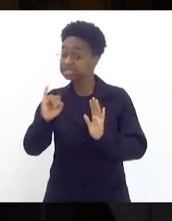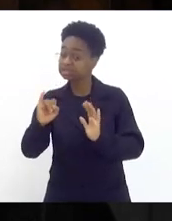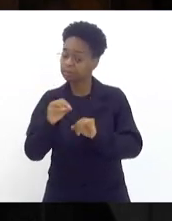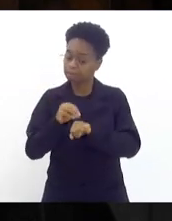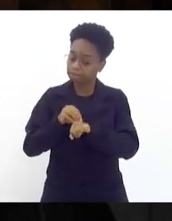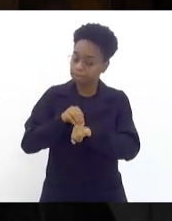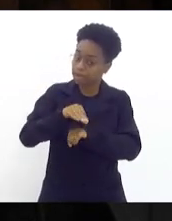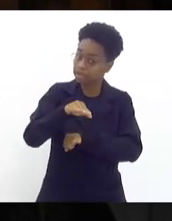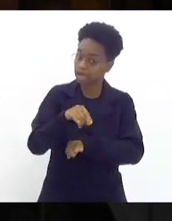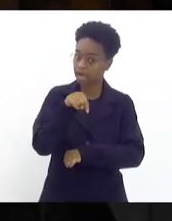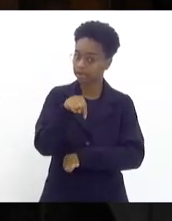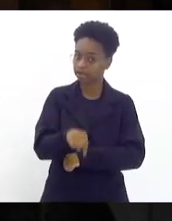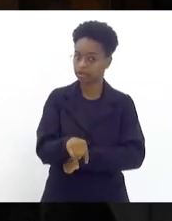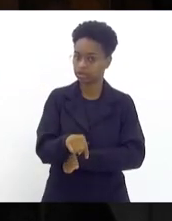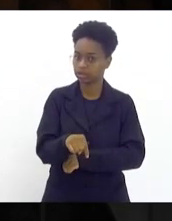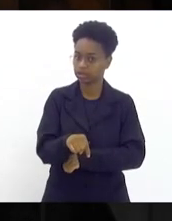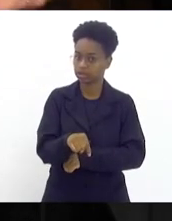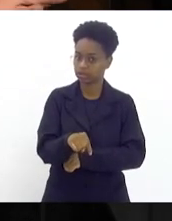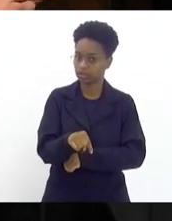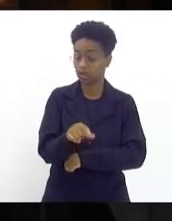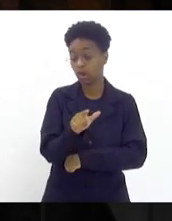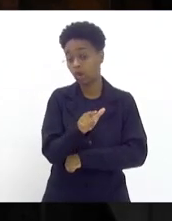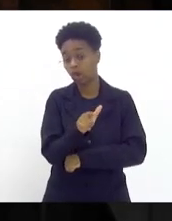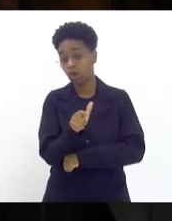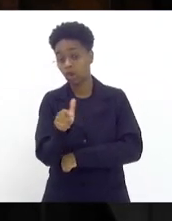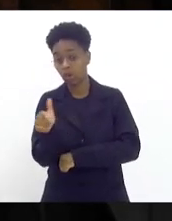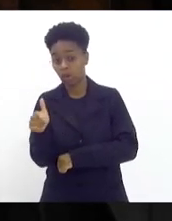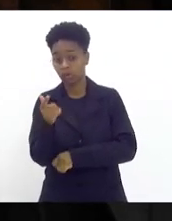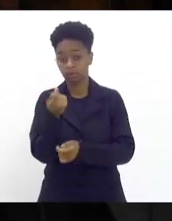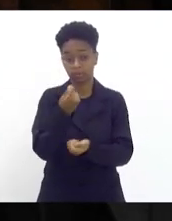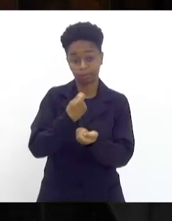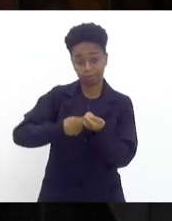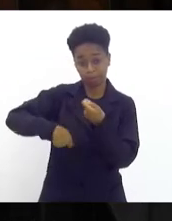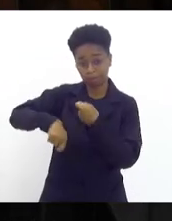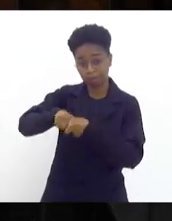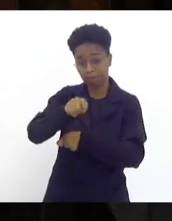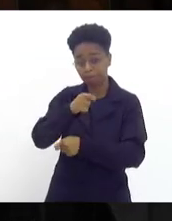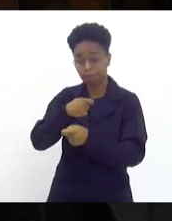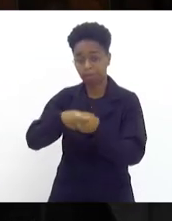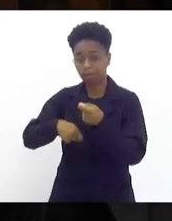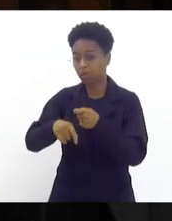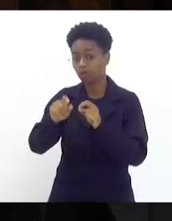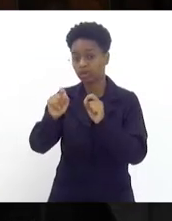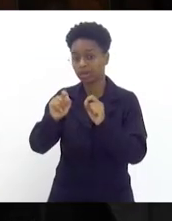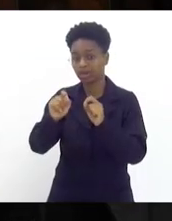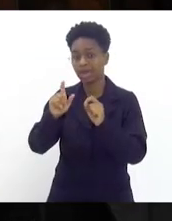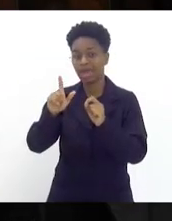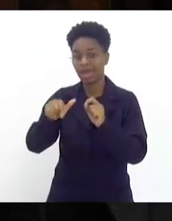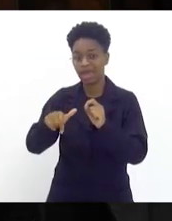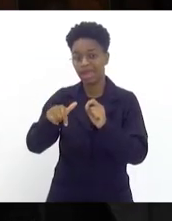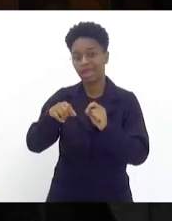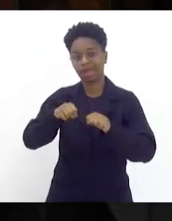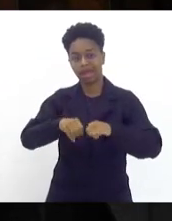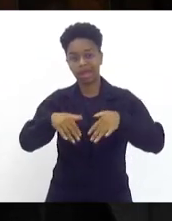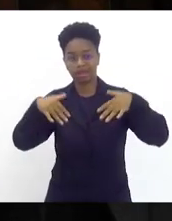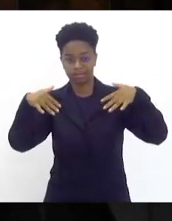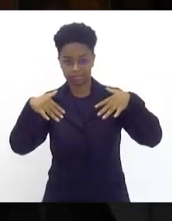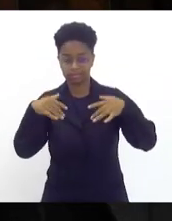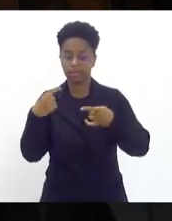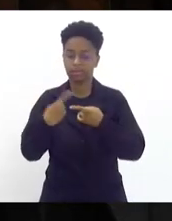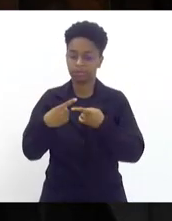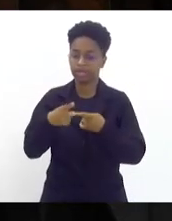mensagem um outro palco de negociações é o Parlamento através